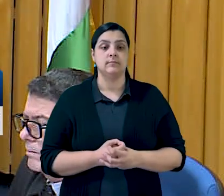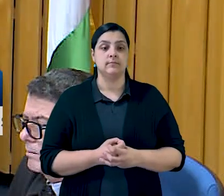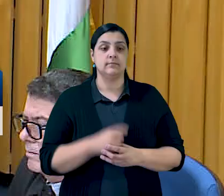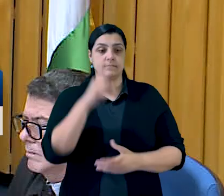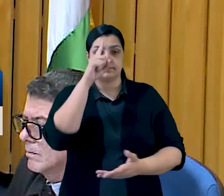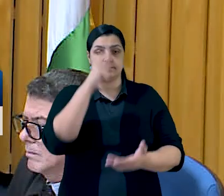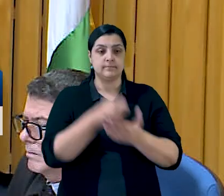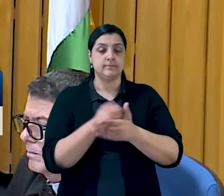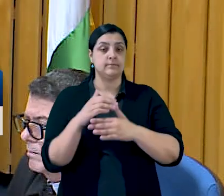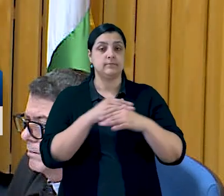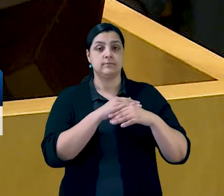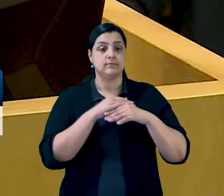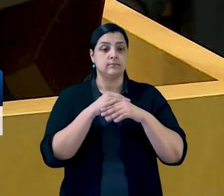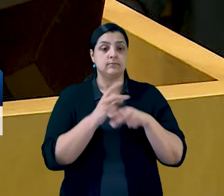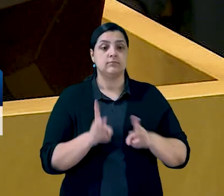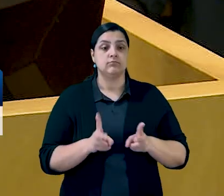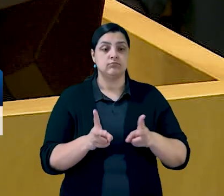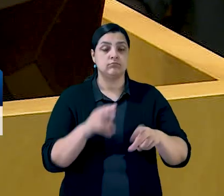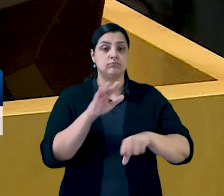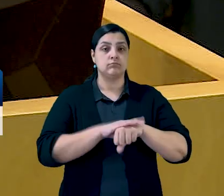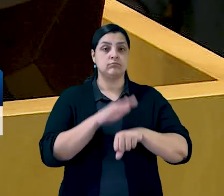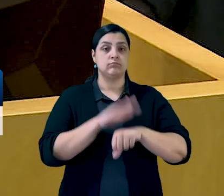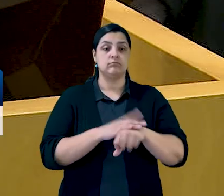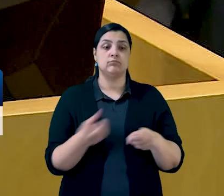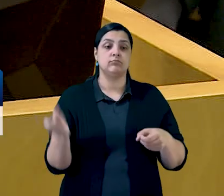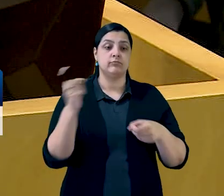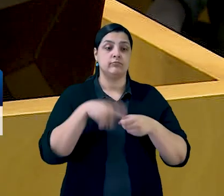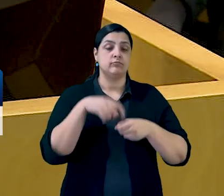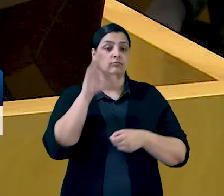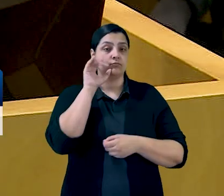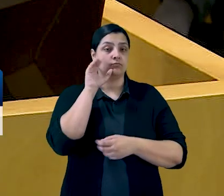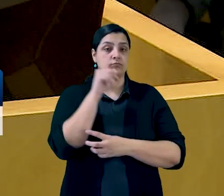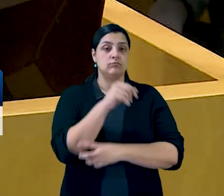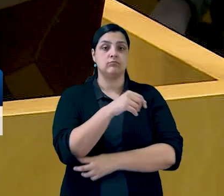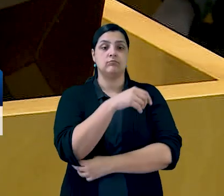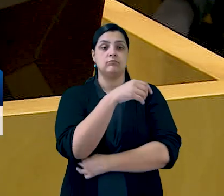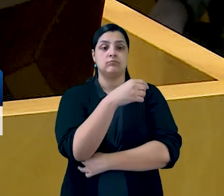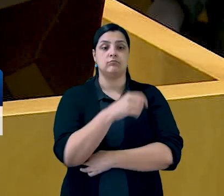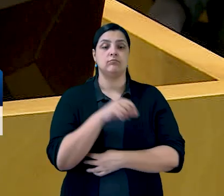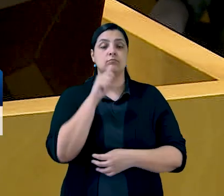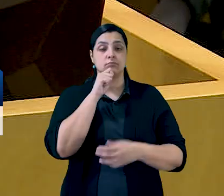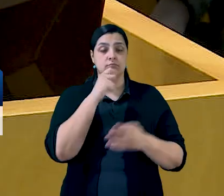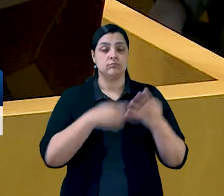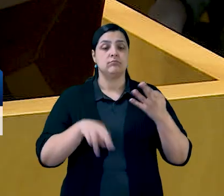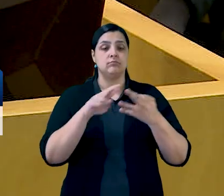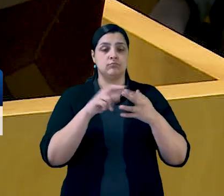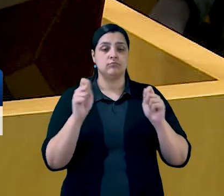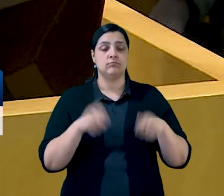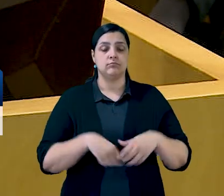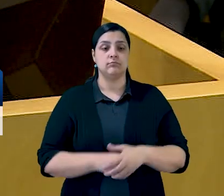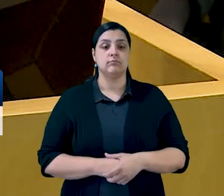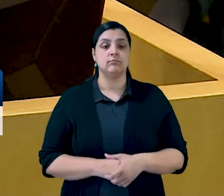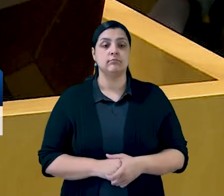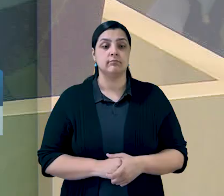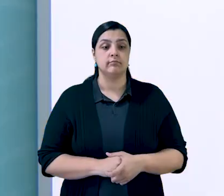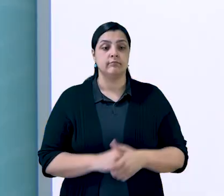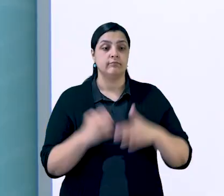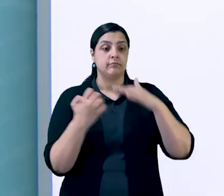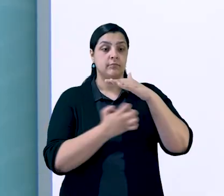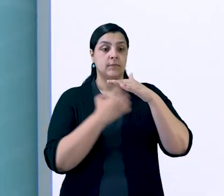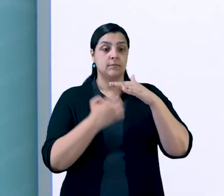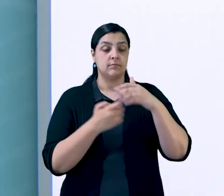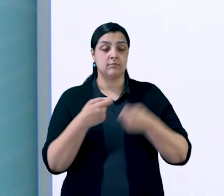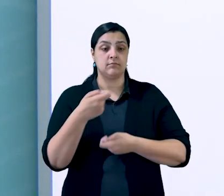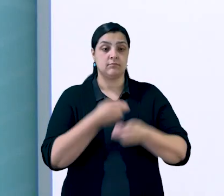A decisão foi unânime, ficando mantida a ordem de reintegração dos empregados. Ainda cabe recurso.